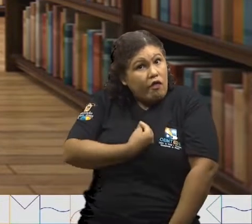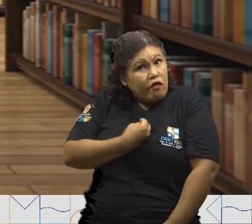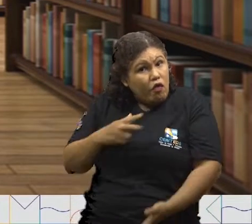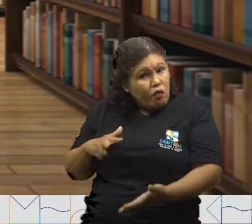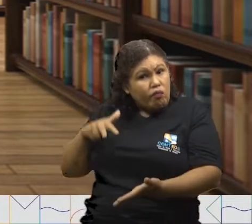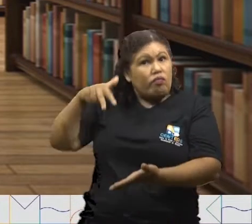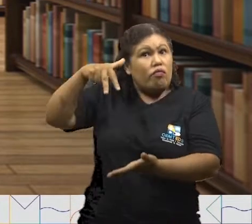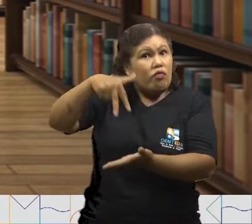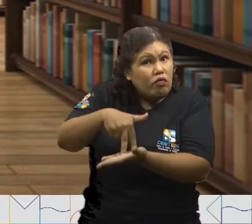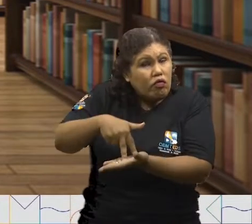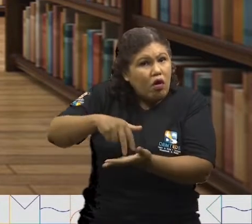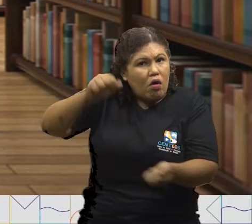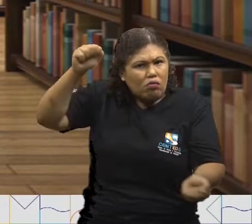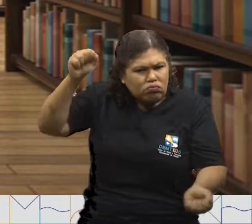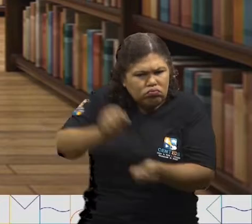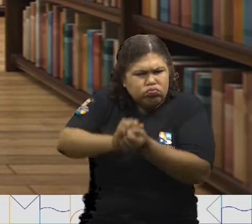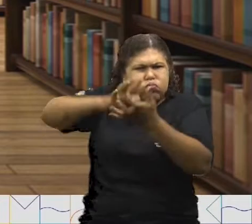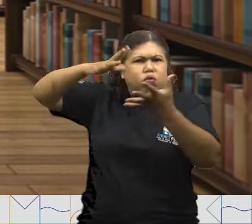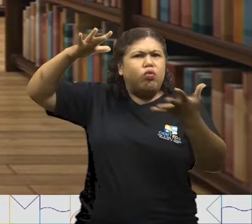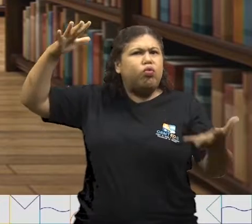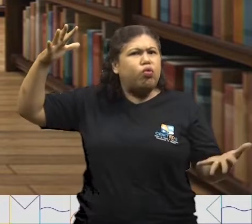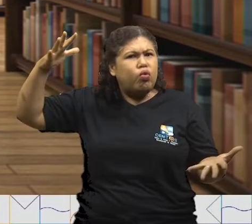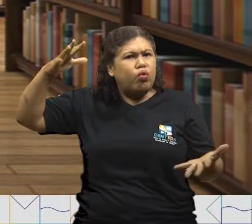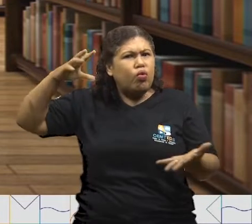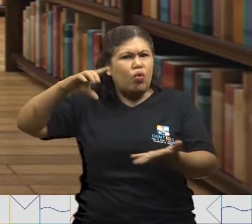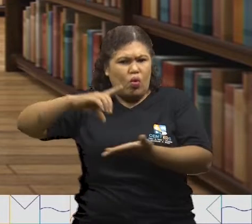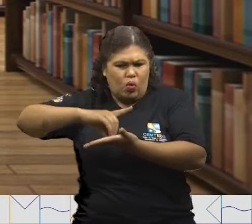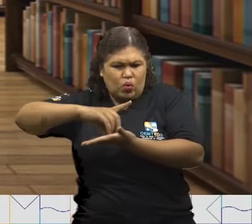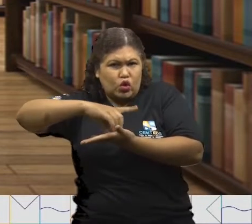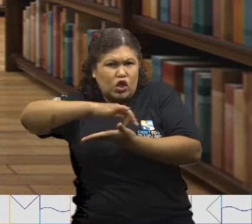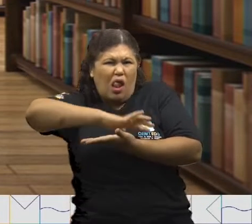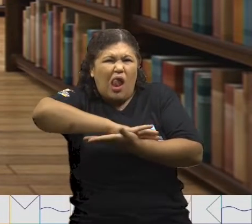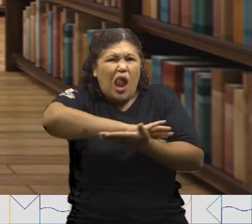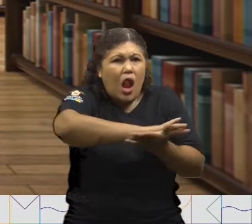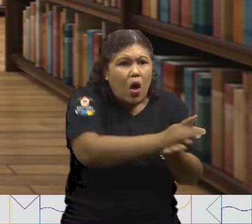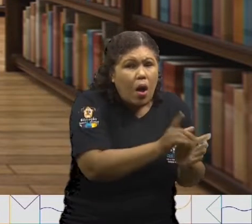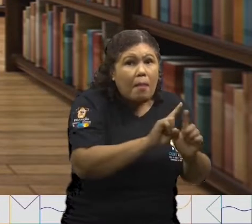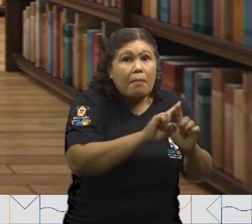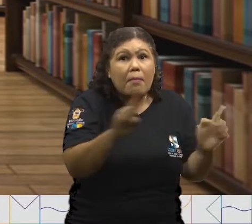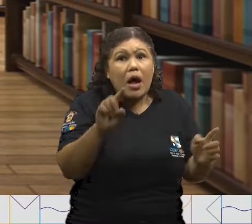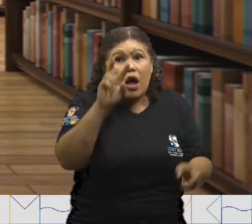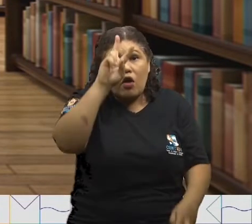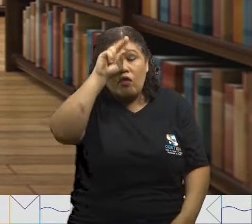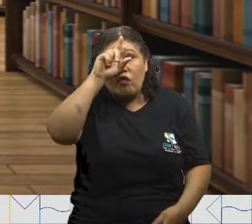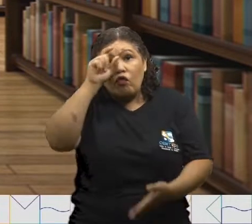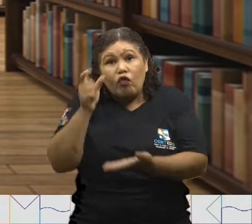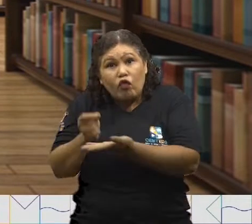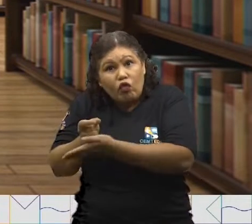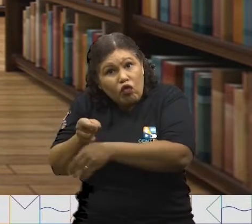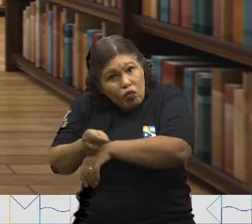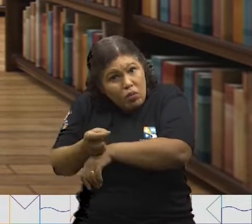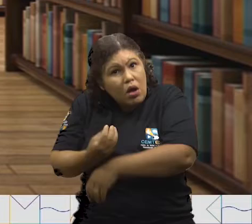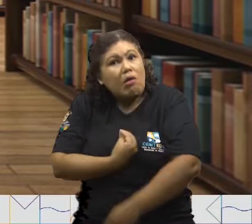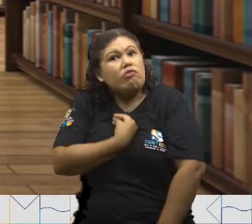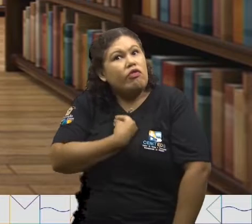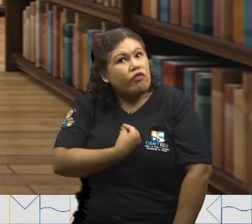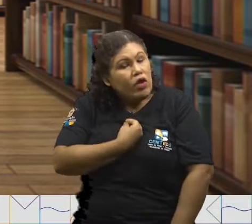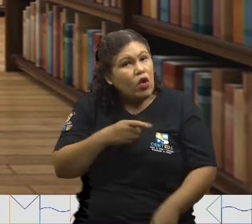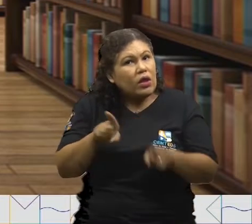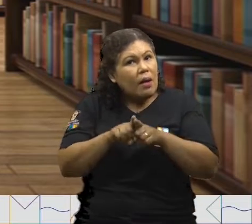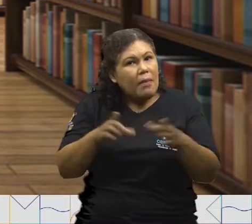que extinguiu todos os dinossauros e também sobreviveram à Idade do